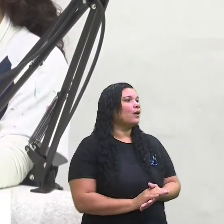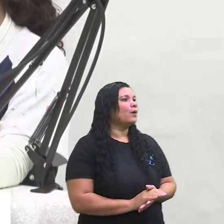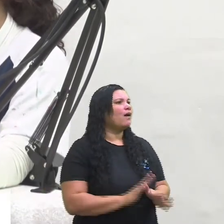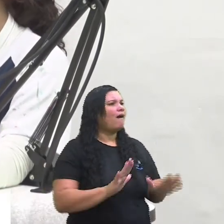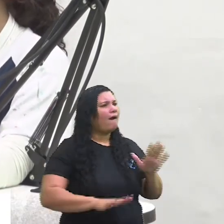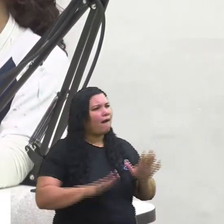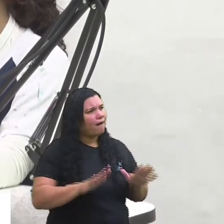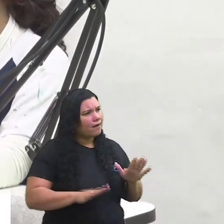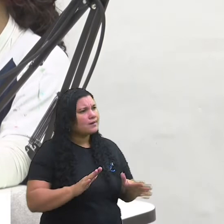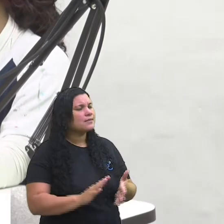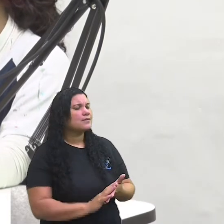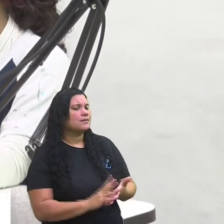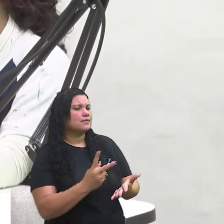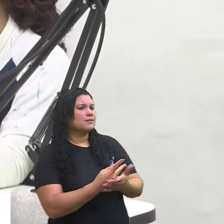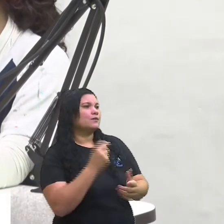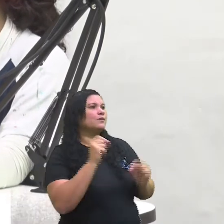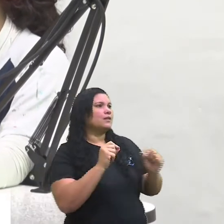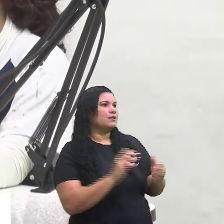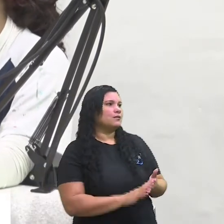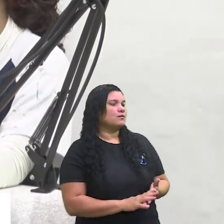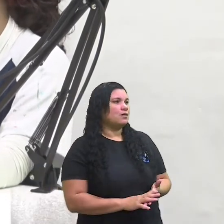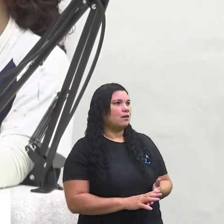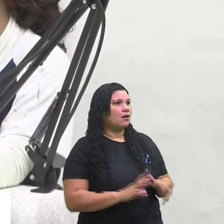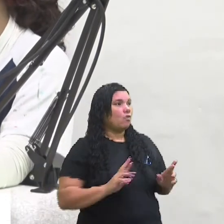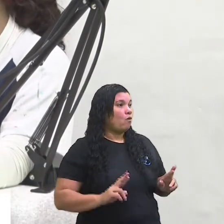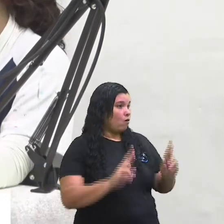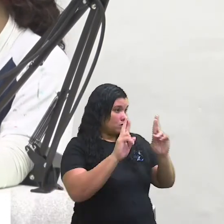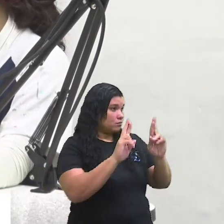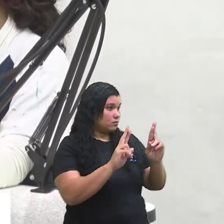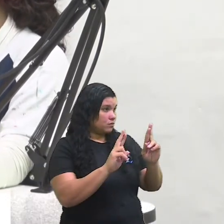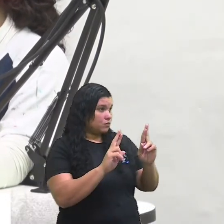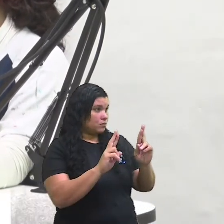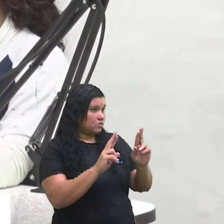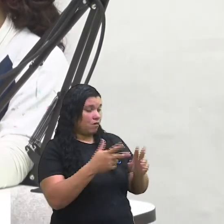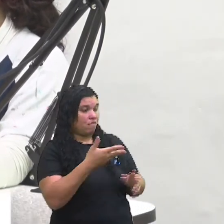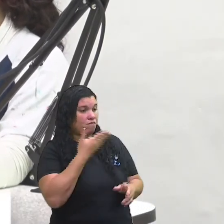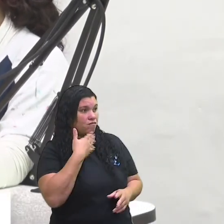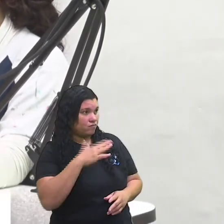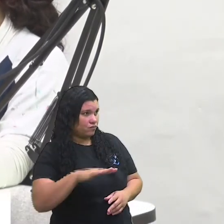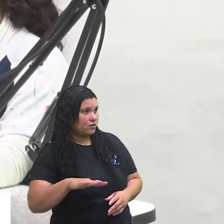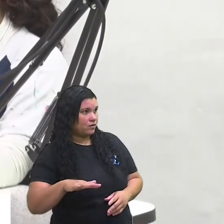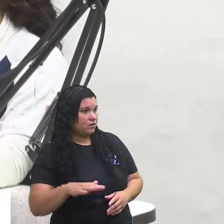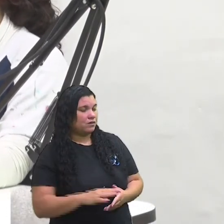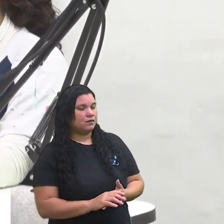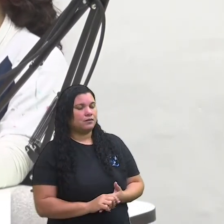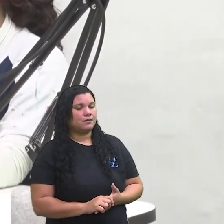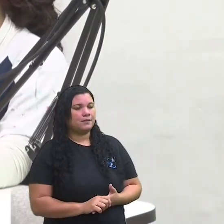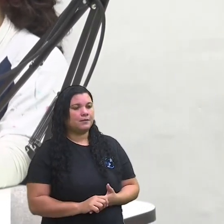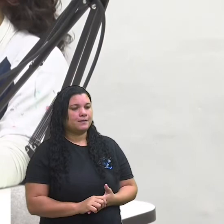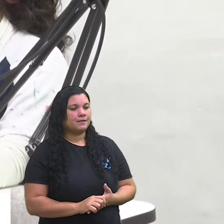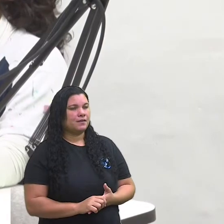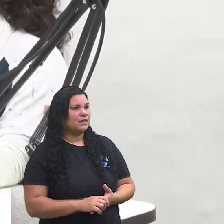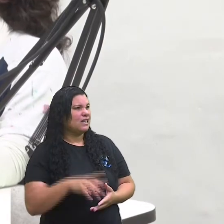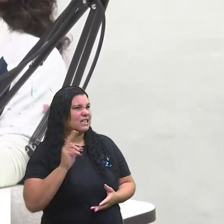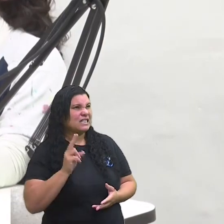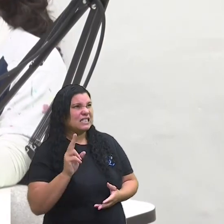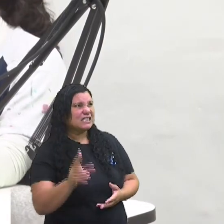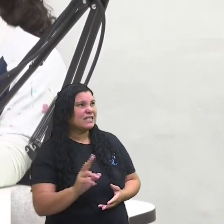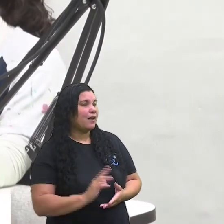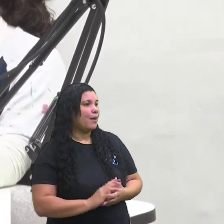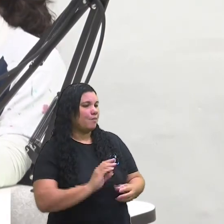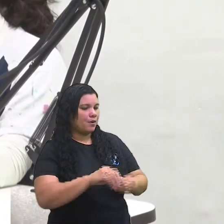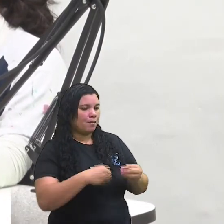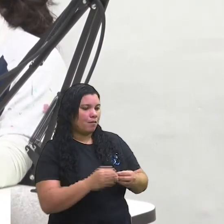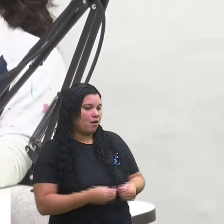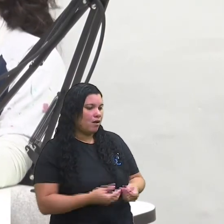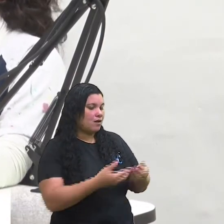pais, acreditam que realizar todos os desejos dos filhos estão fazendo bem, mas na verdade é preciso impor